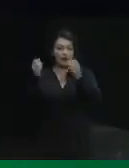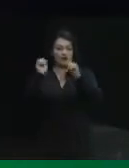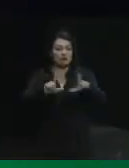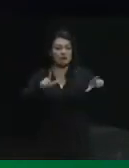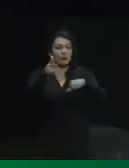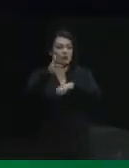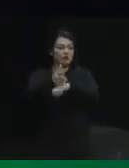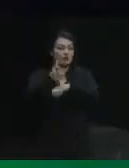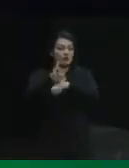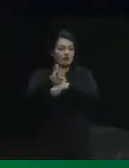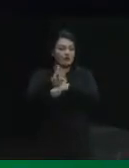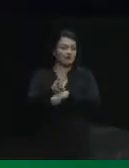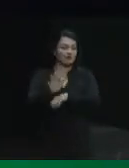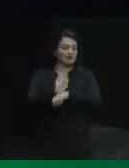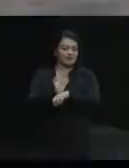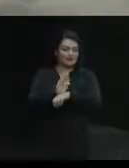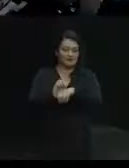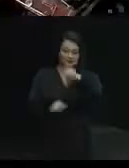vídeo a seguir.